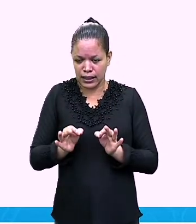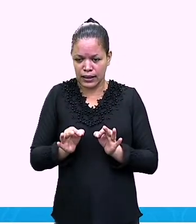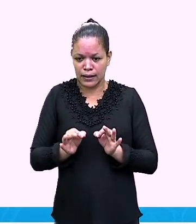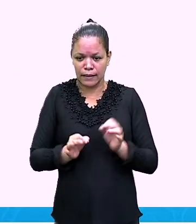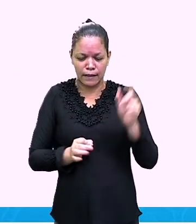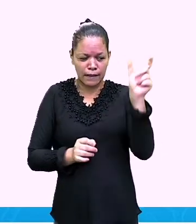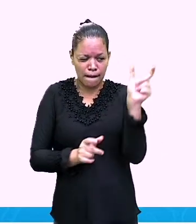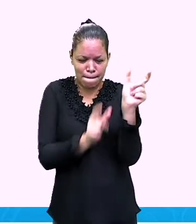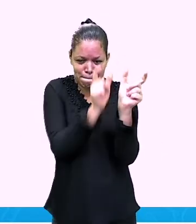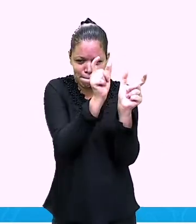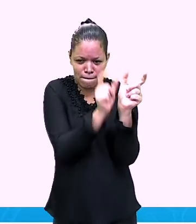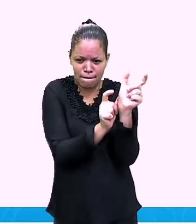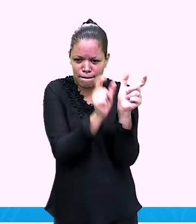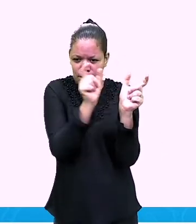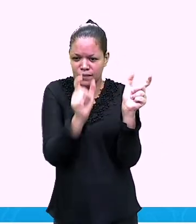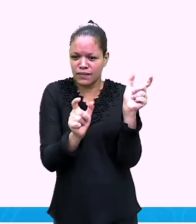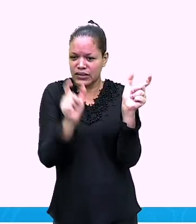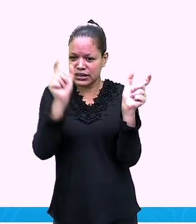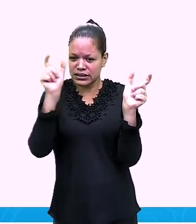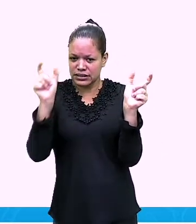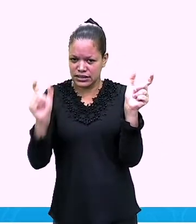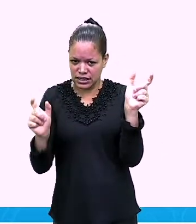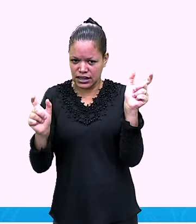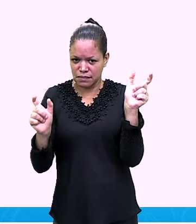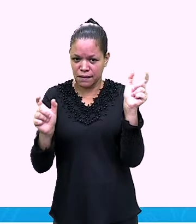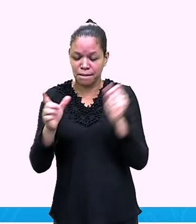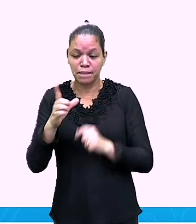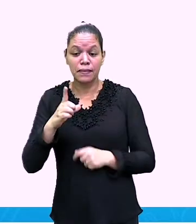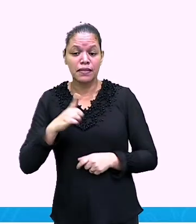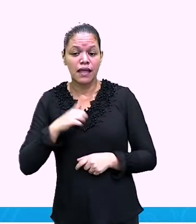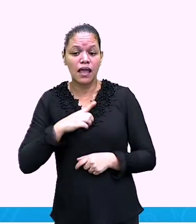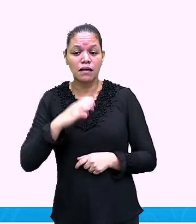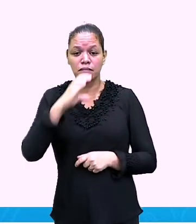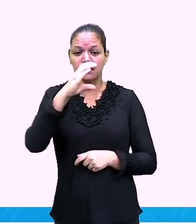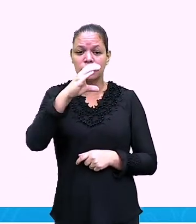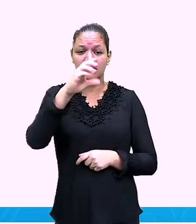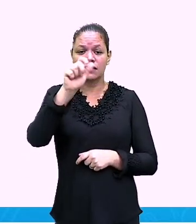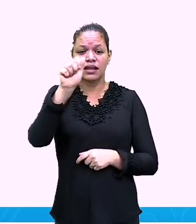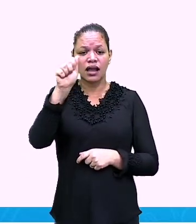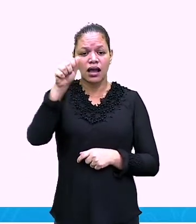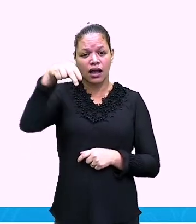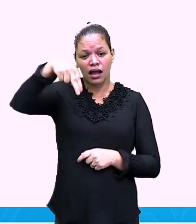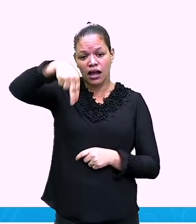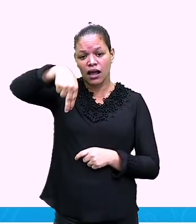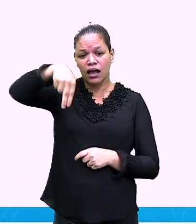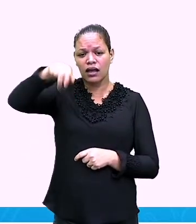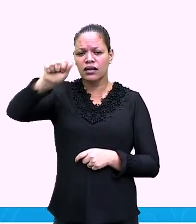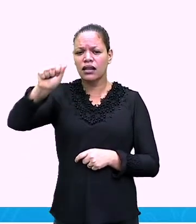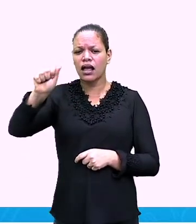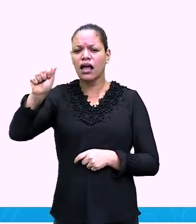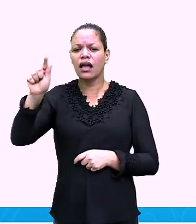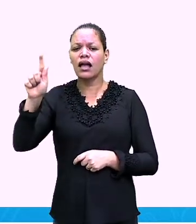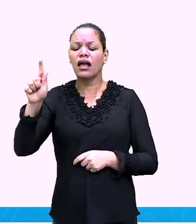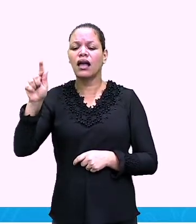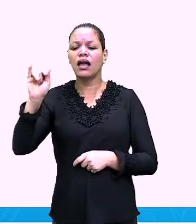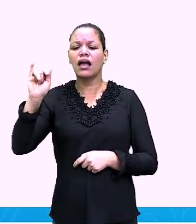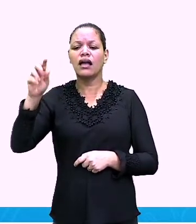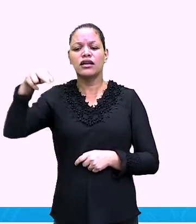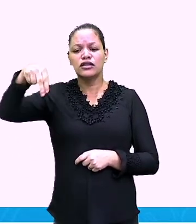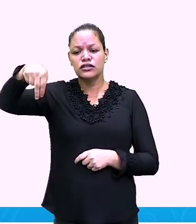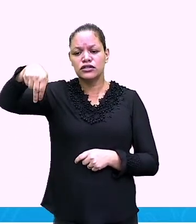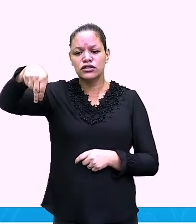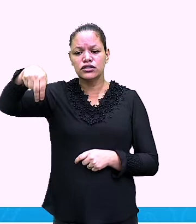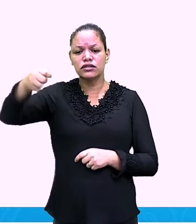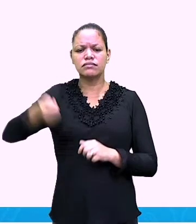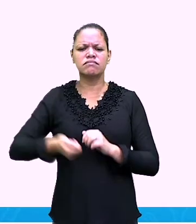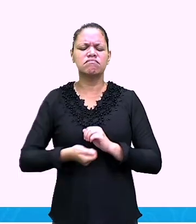sílabas. Aqui nessa primeira palavra a gente tem a sílaba K, na, Jim. Que palavra que a